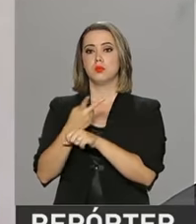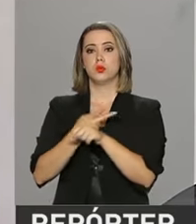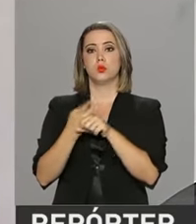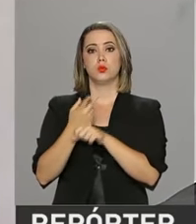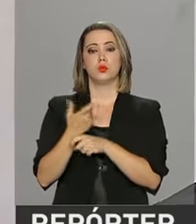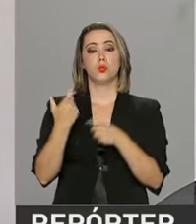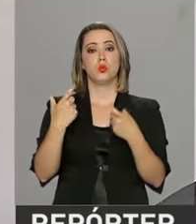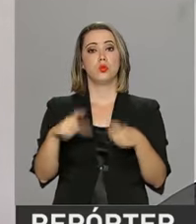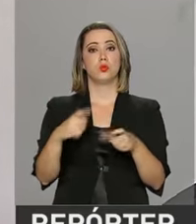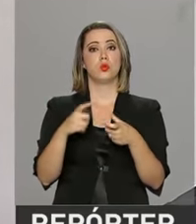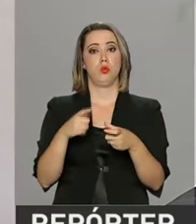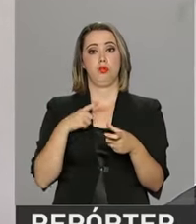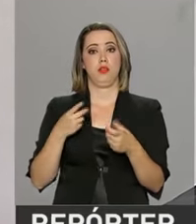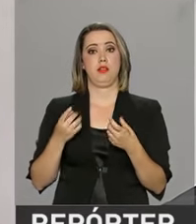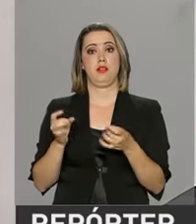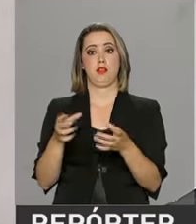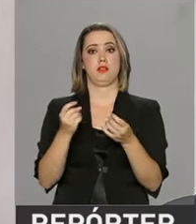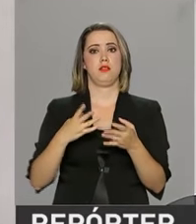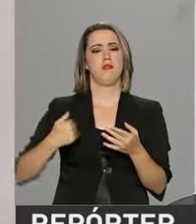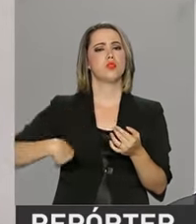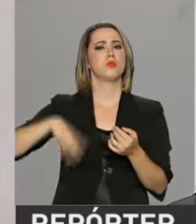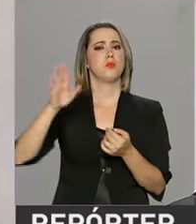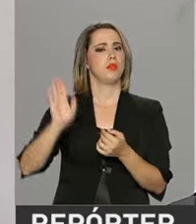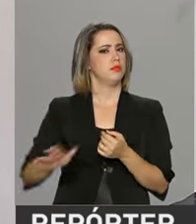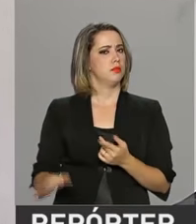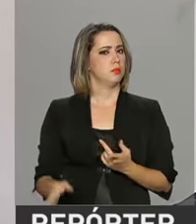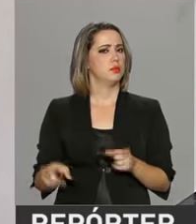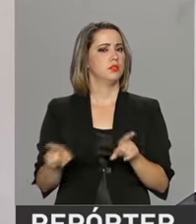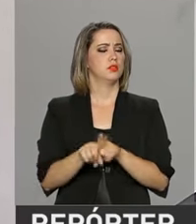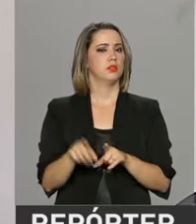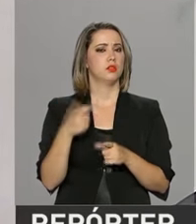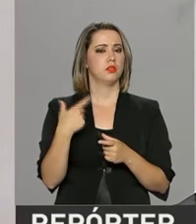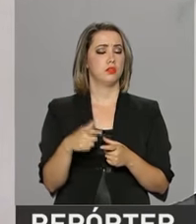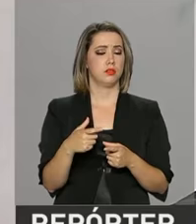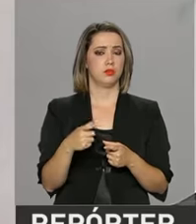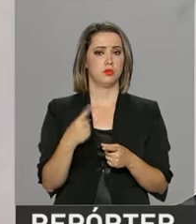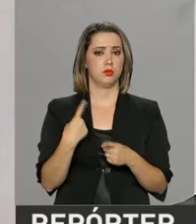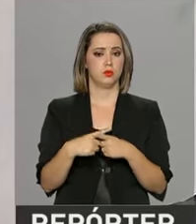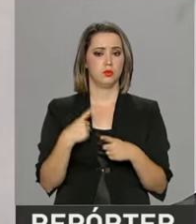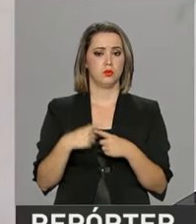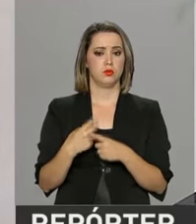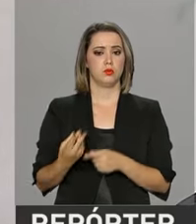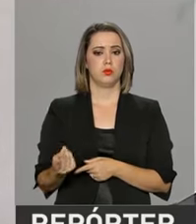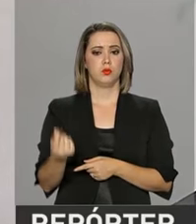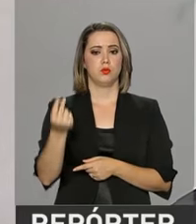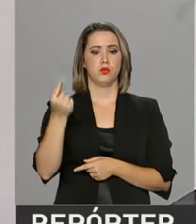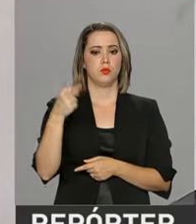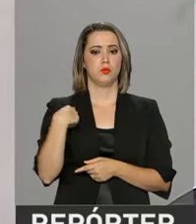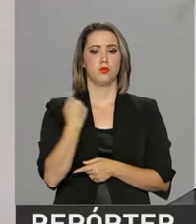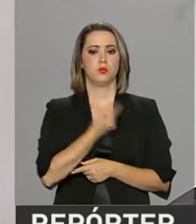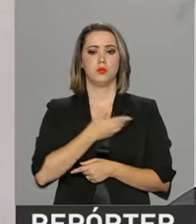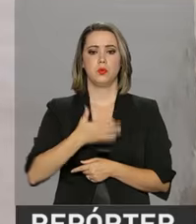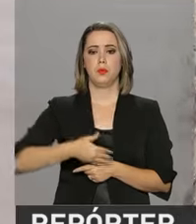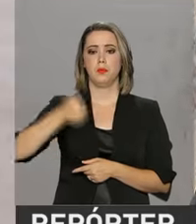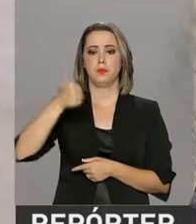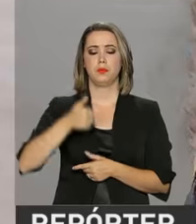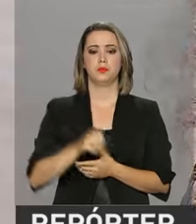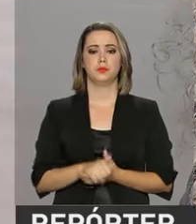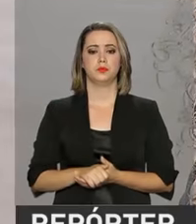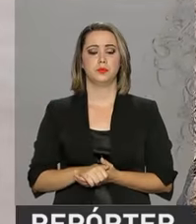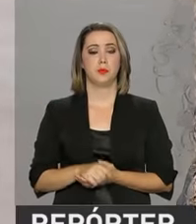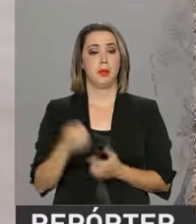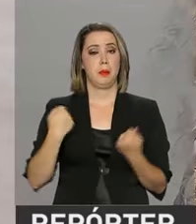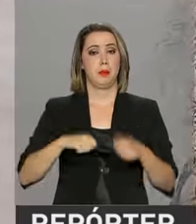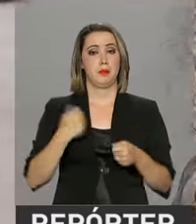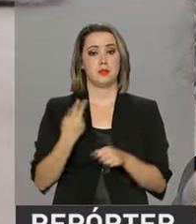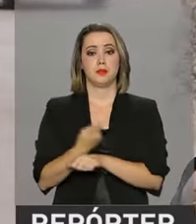em atacadista que eles compram uma grande quantidade e acaba que o preço pra nós consumidor final melhor preço tem que ser a